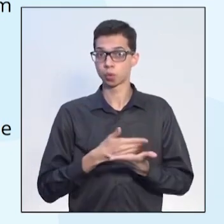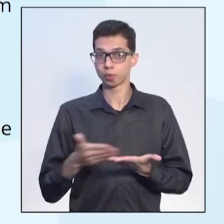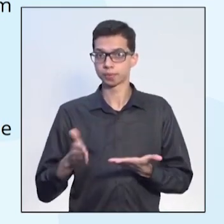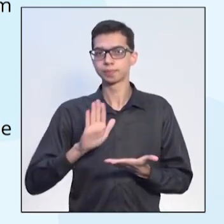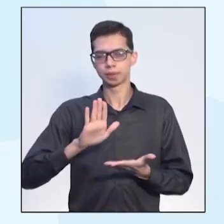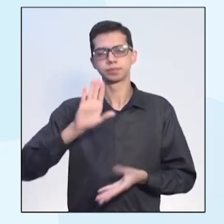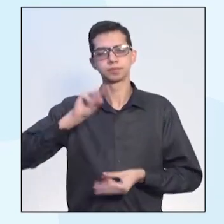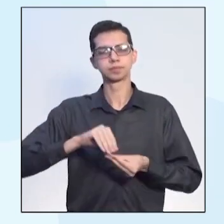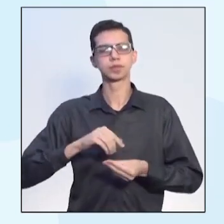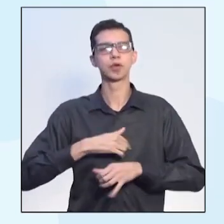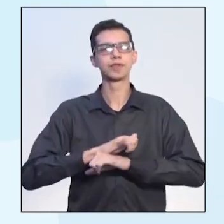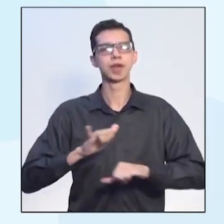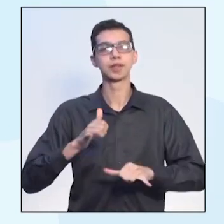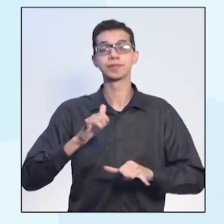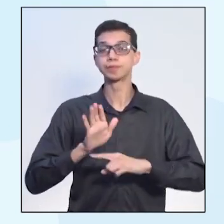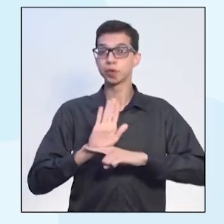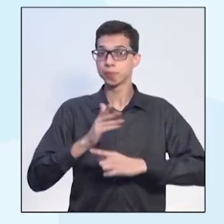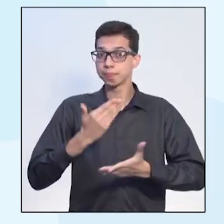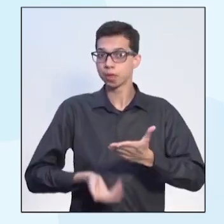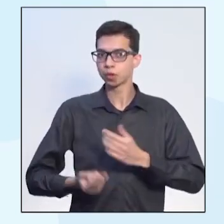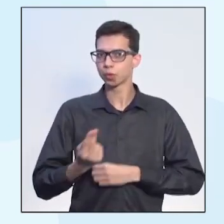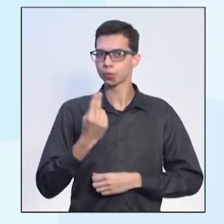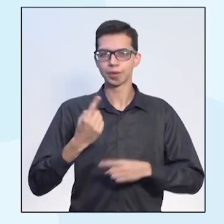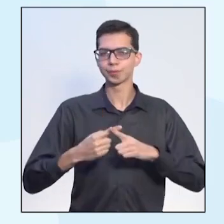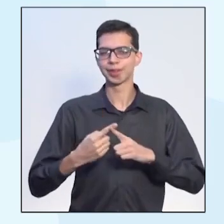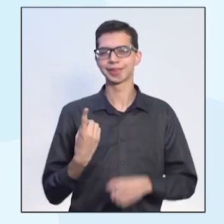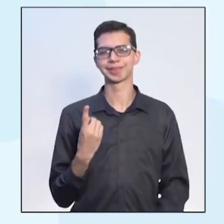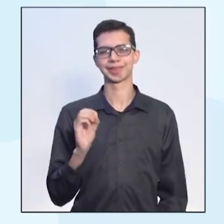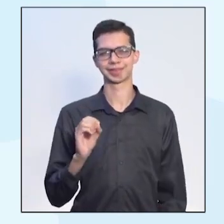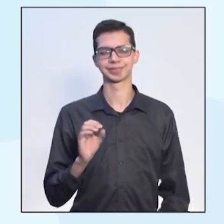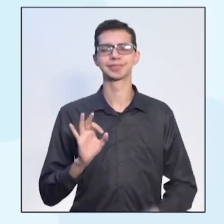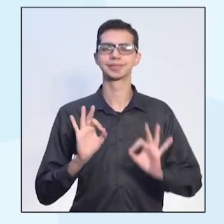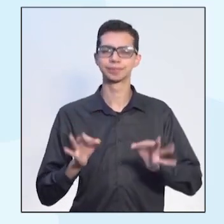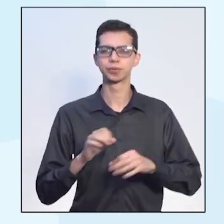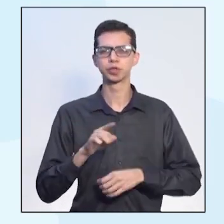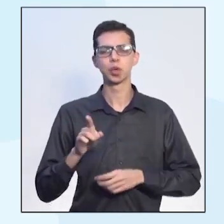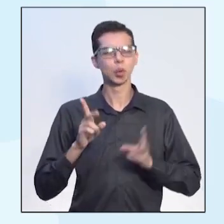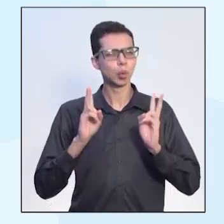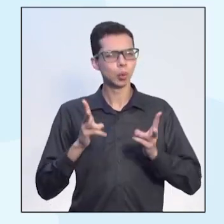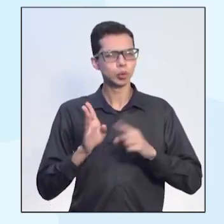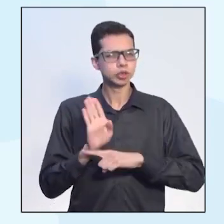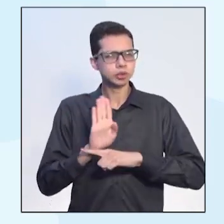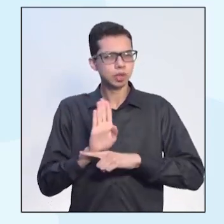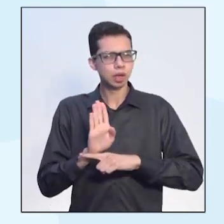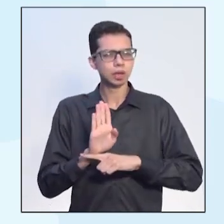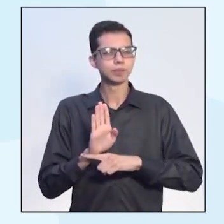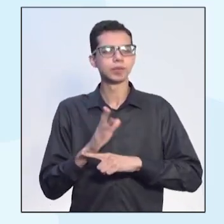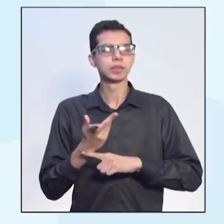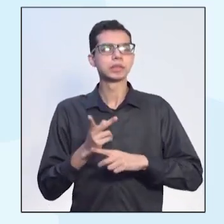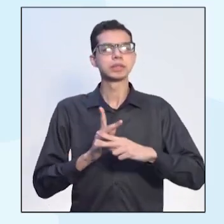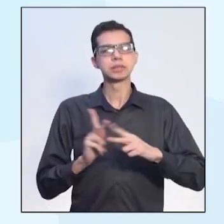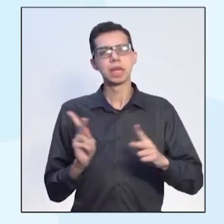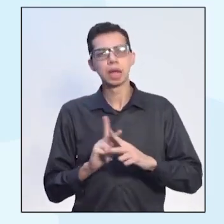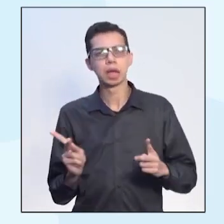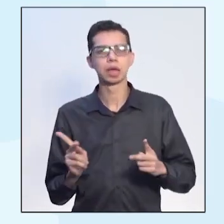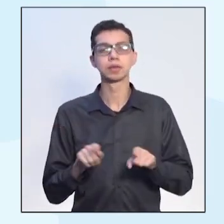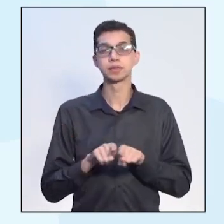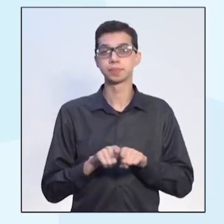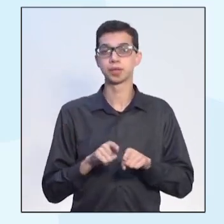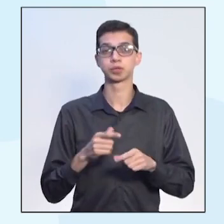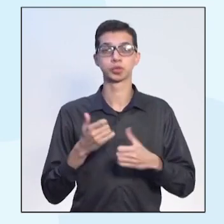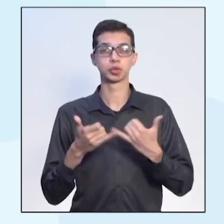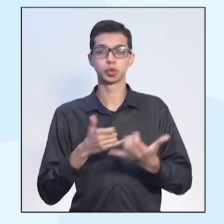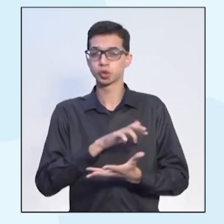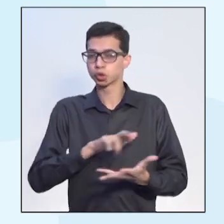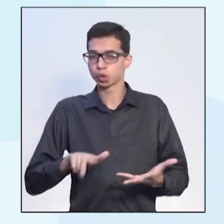filme nota 10. Né? Você costuma acompanhar algum crítico de cinema, série ou jogos? O que leva você a